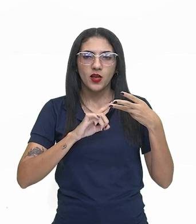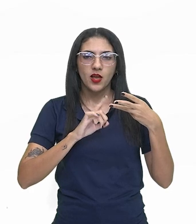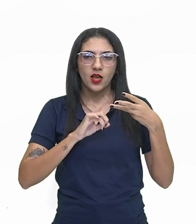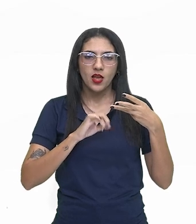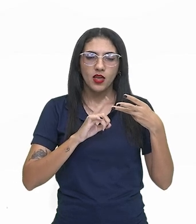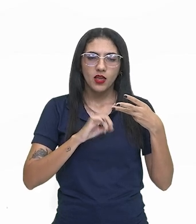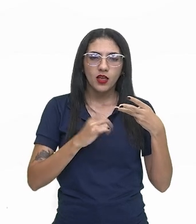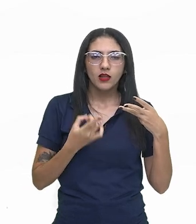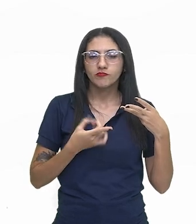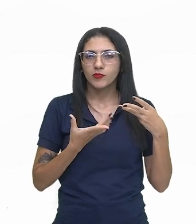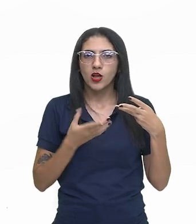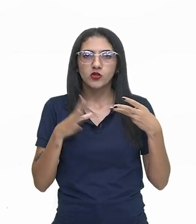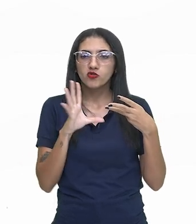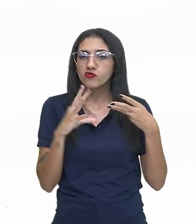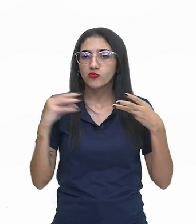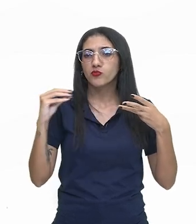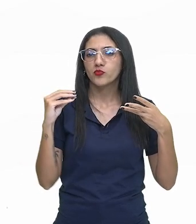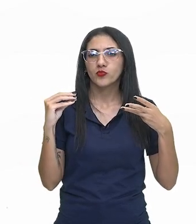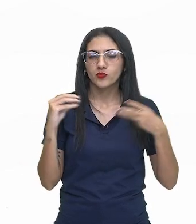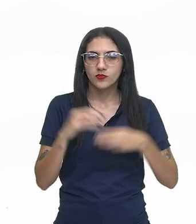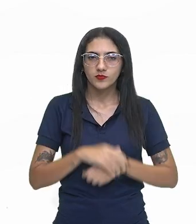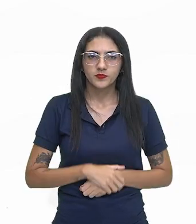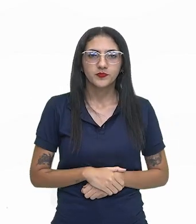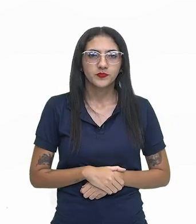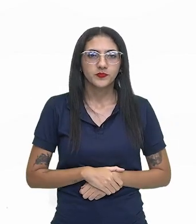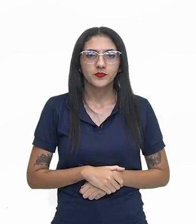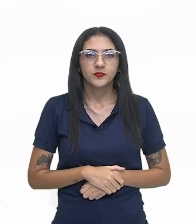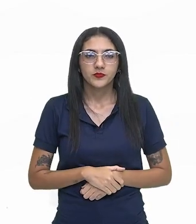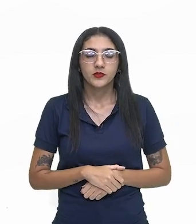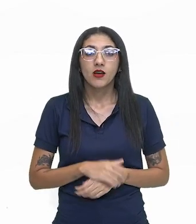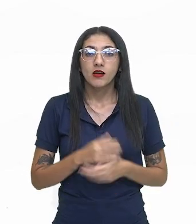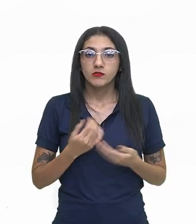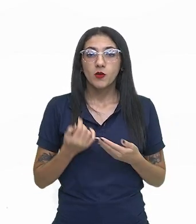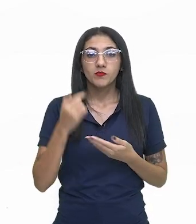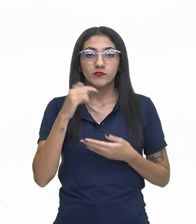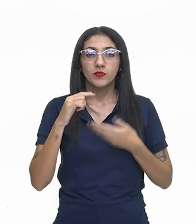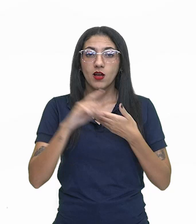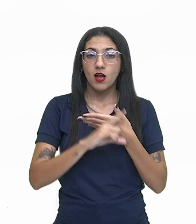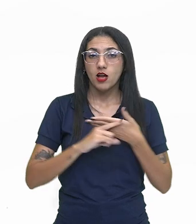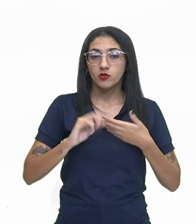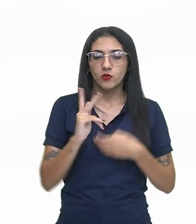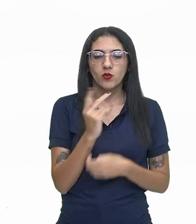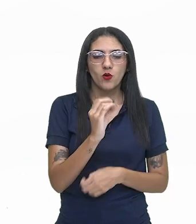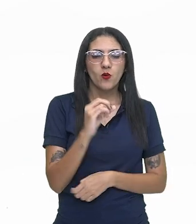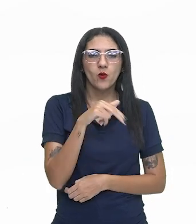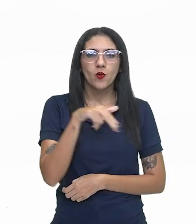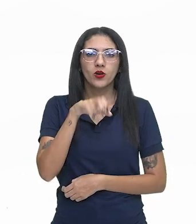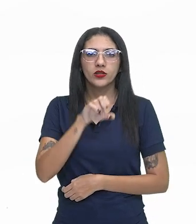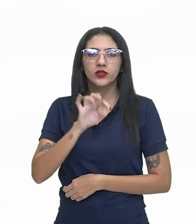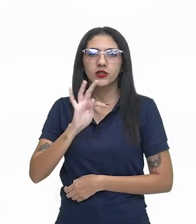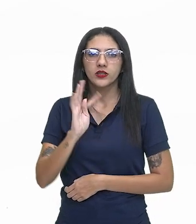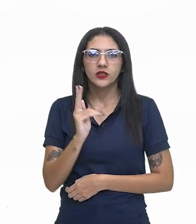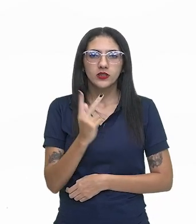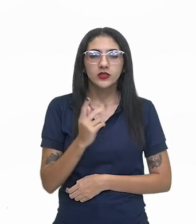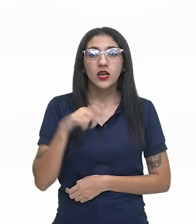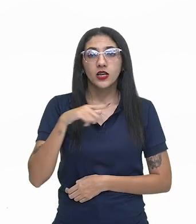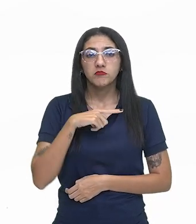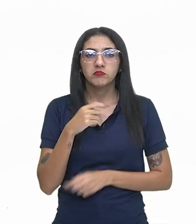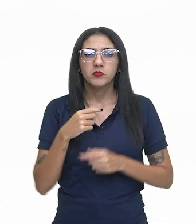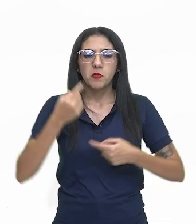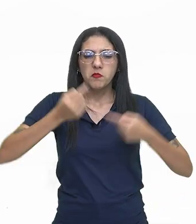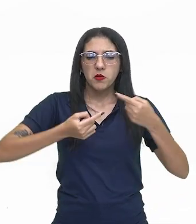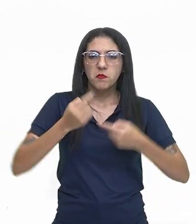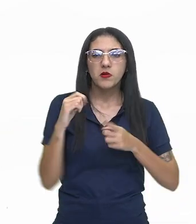é isso? Vejam lá. Então, na concepção de Roné, os conflitos sociais são uma forma